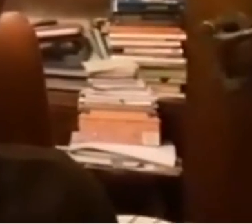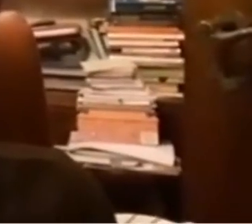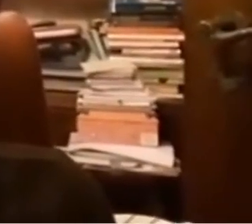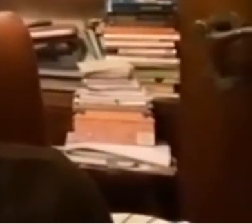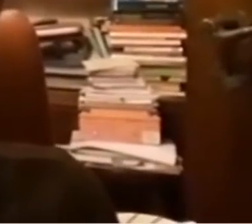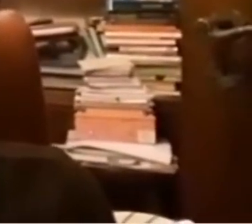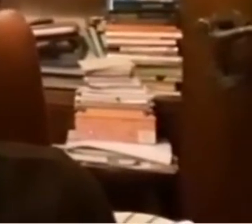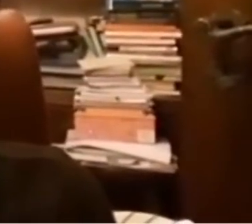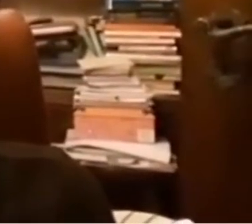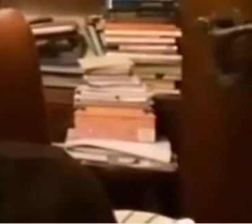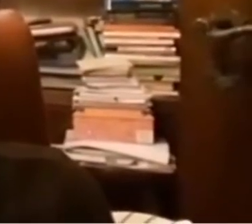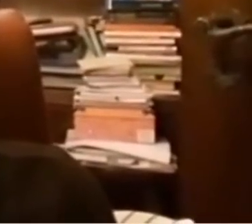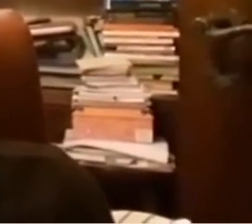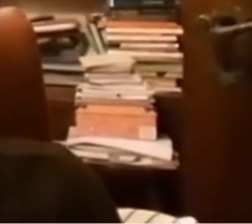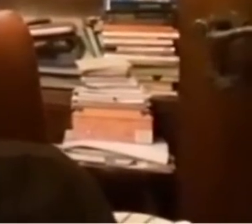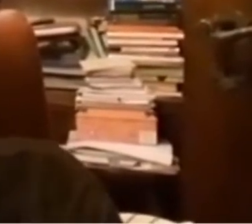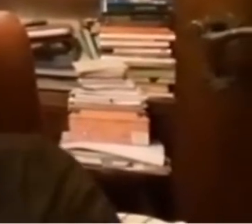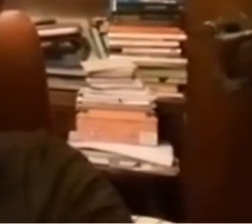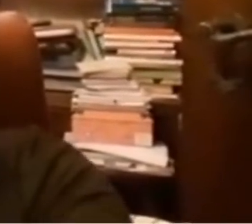Pangeia.